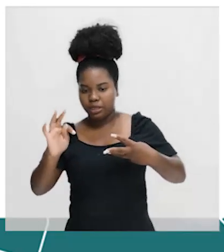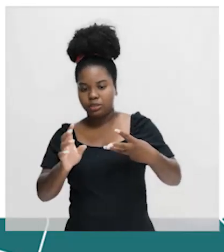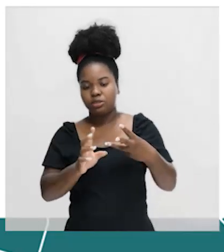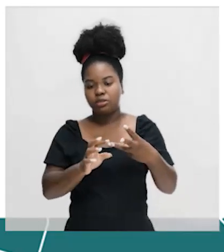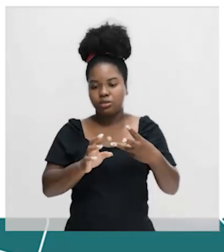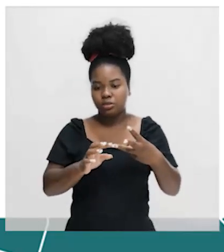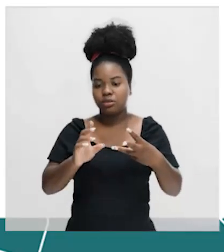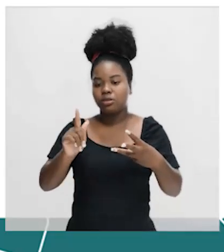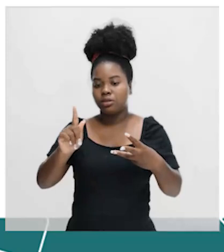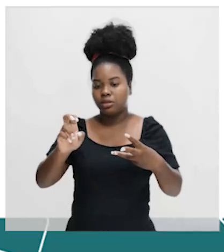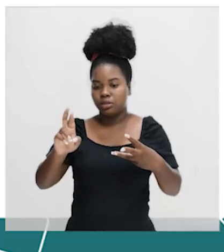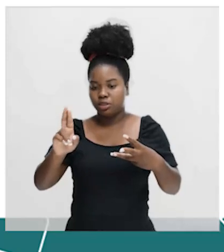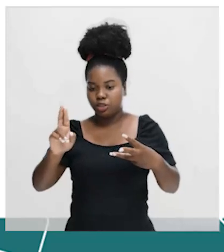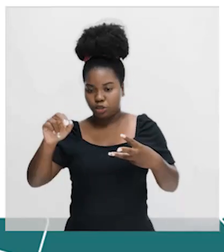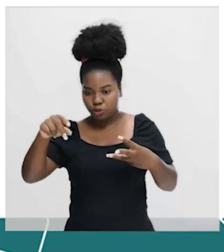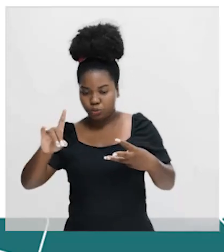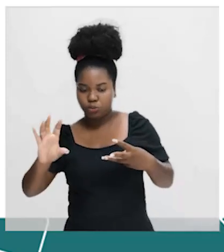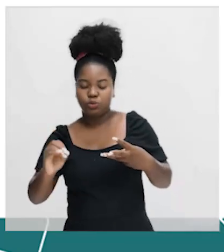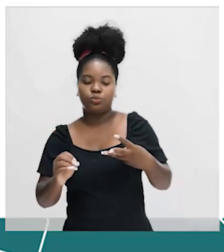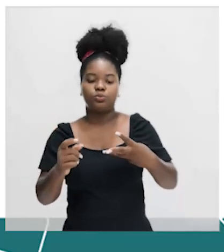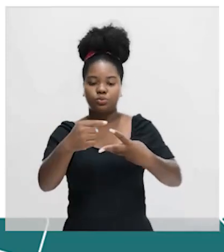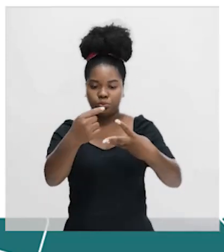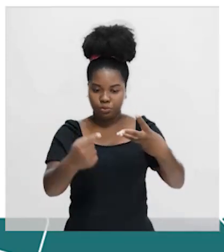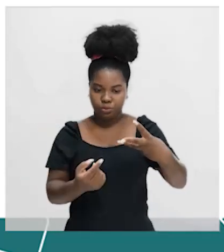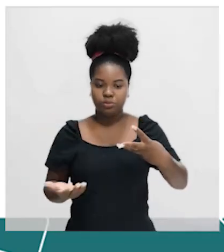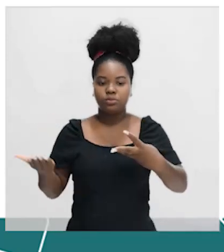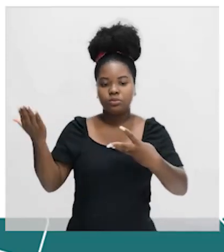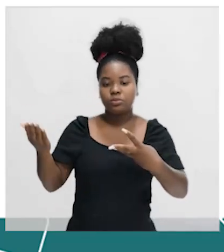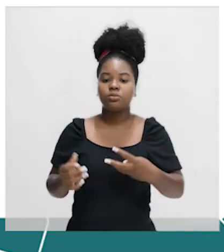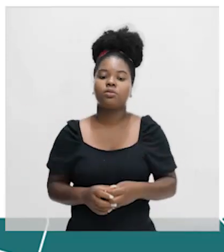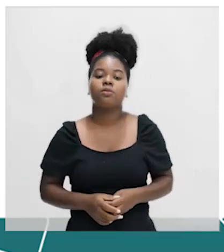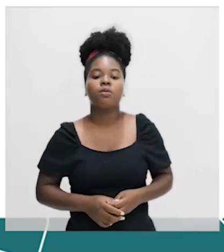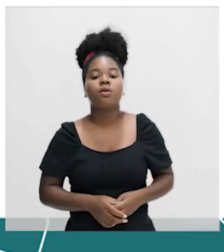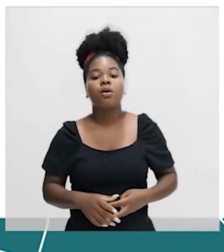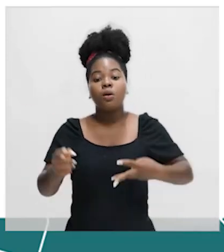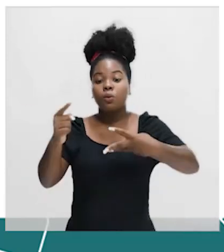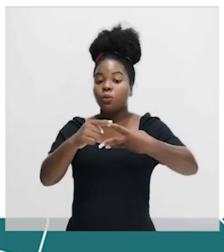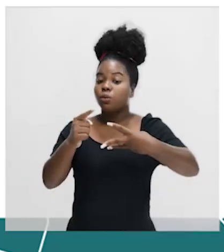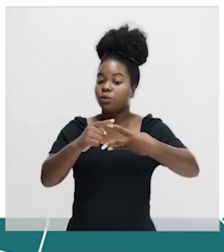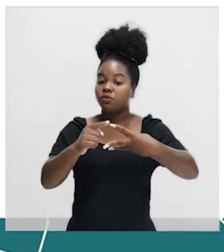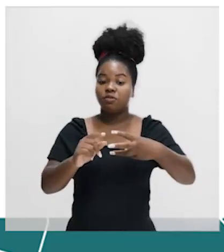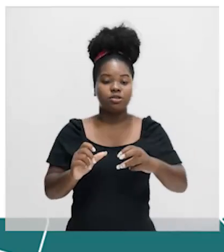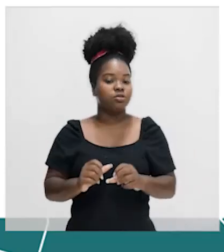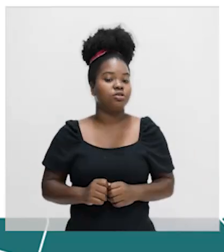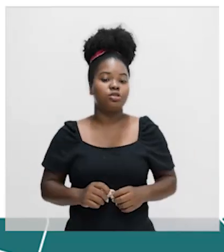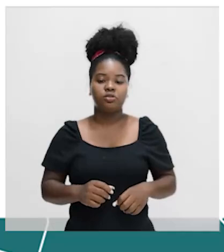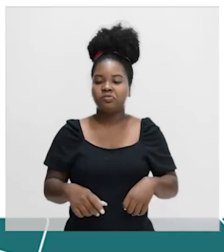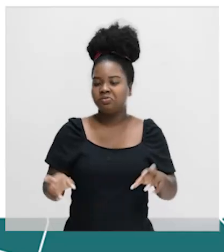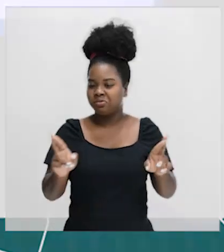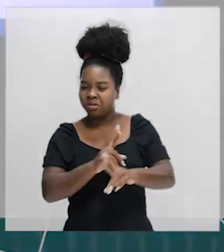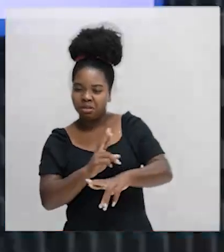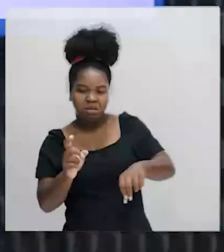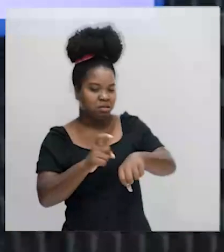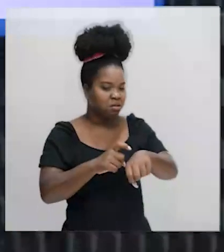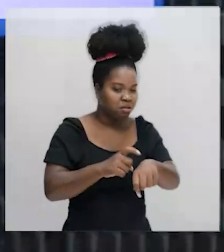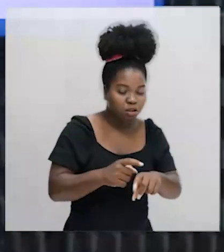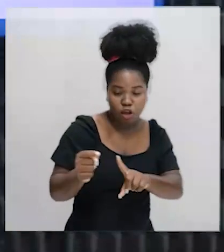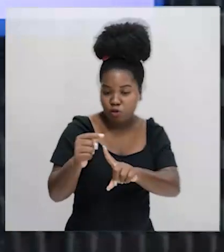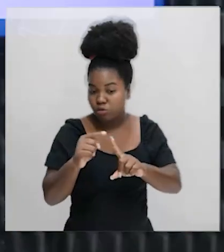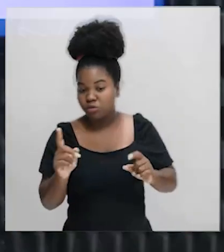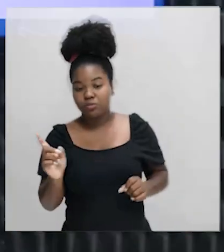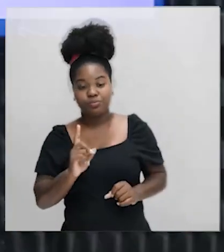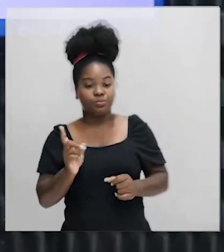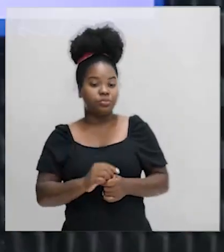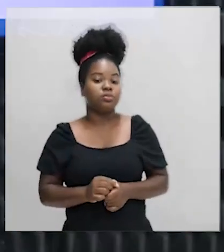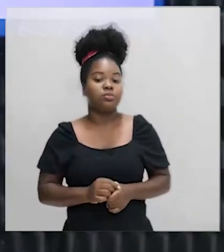impessoal. O infinitivo não tem valor temporal ou modal, né? Ele não está relacionado ao tempo ou ao modo. Ele